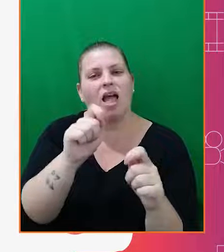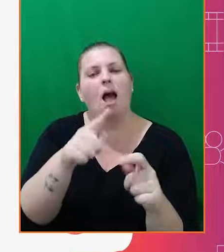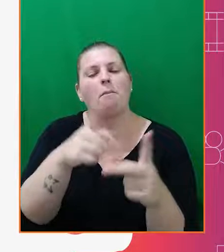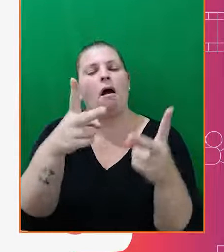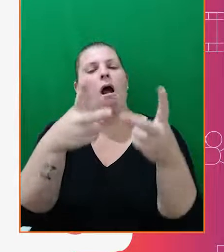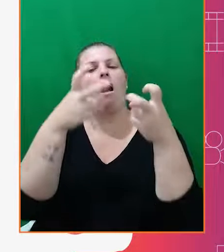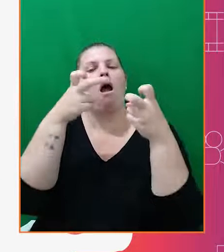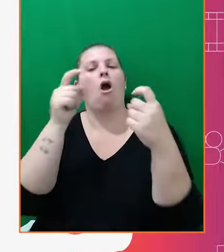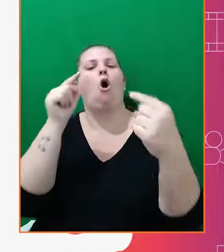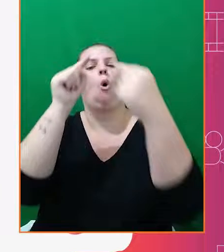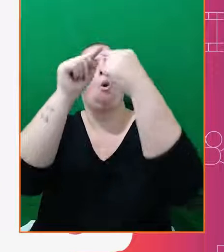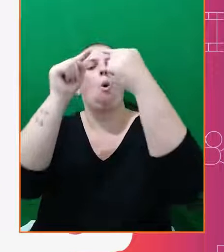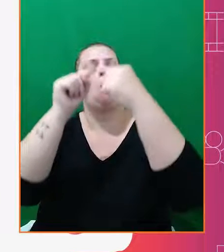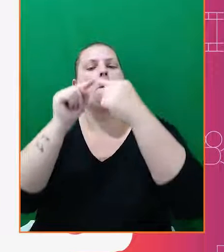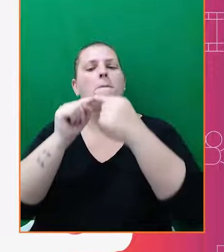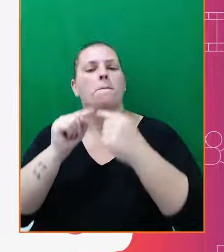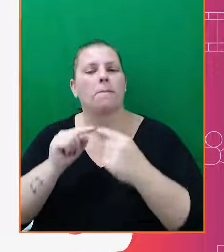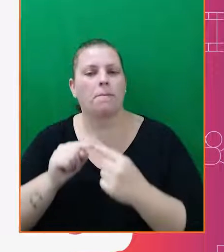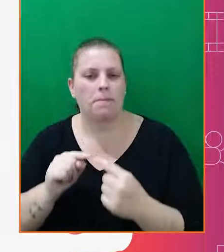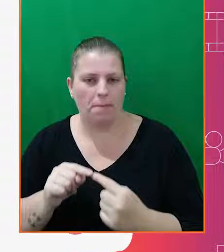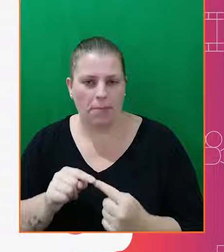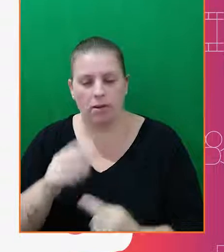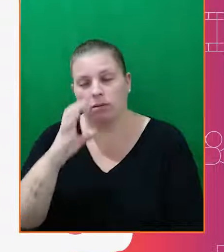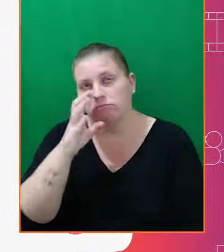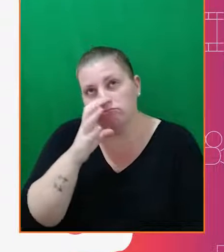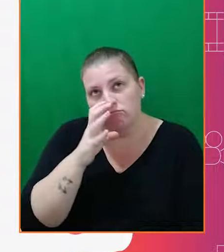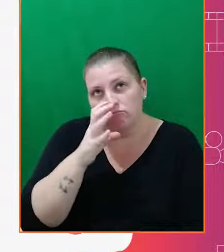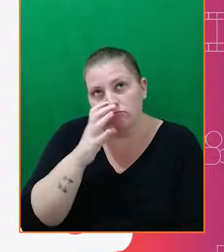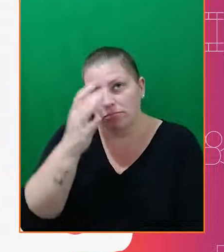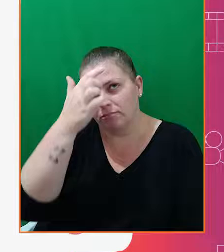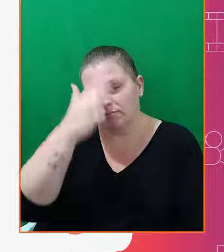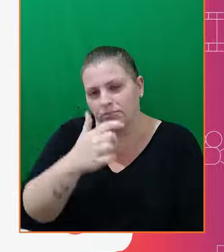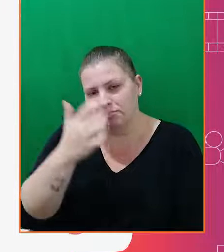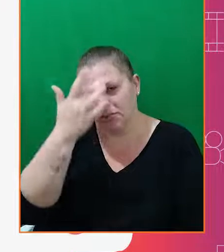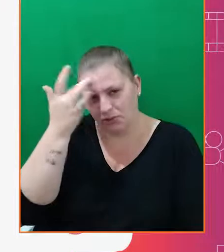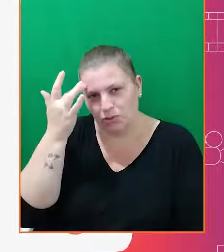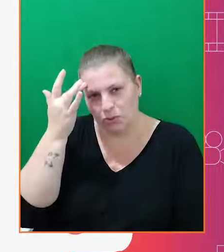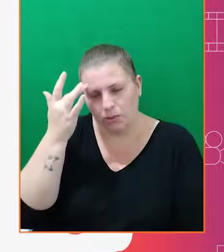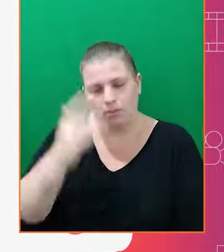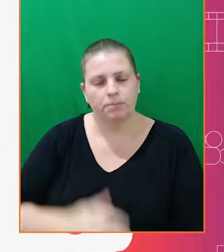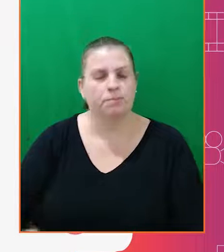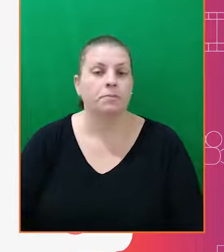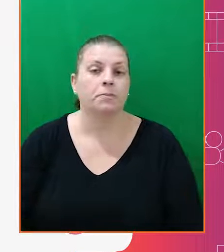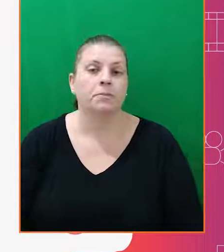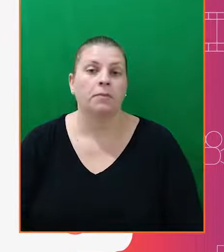crível aos olhos e aos ouvidos dos espectadores que assistem